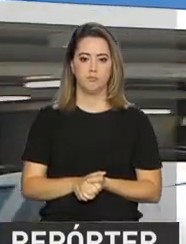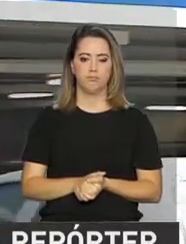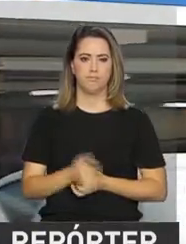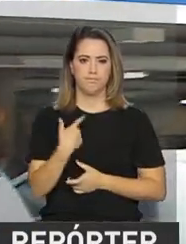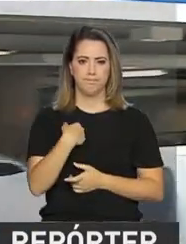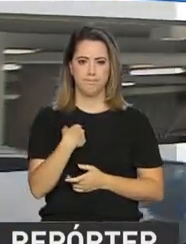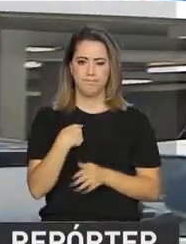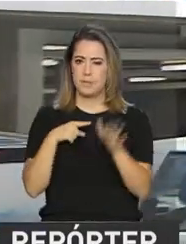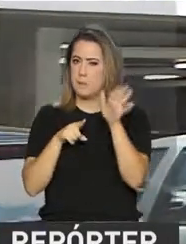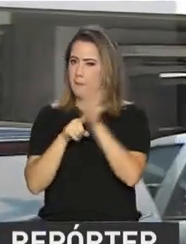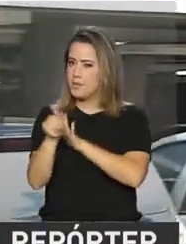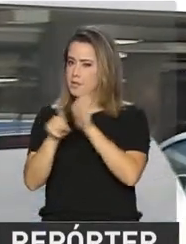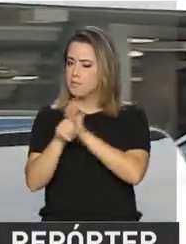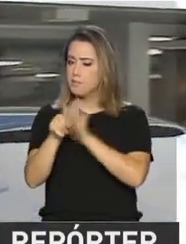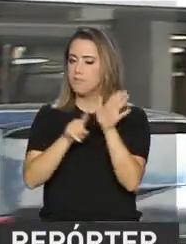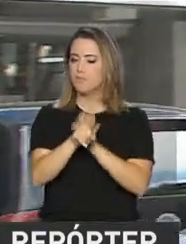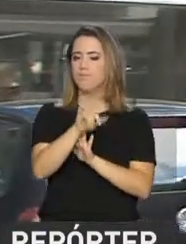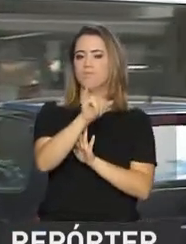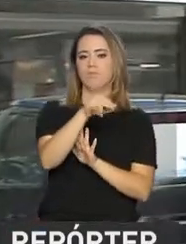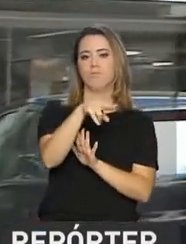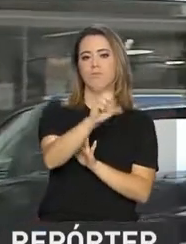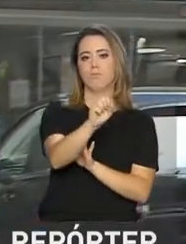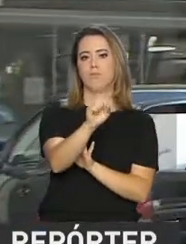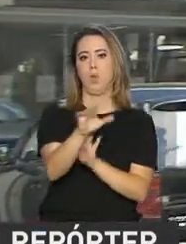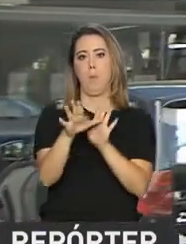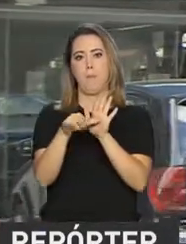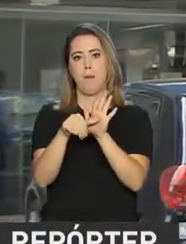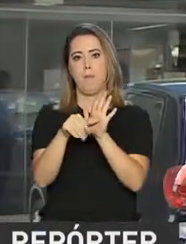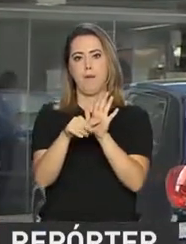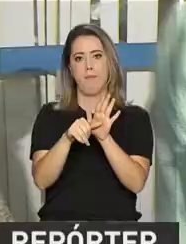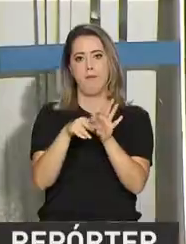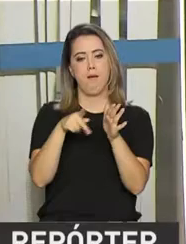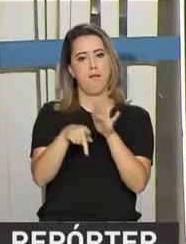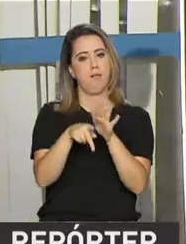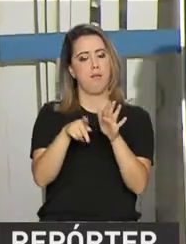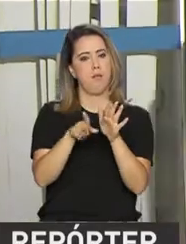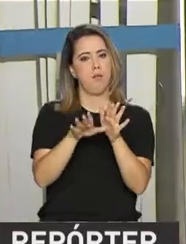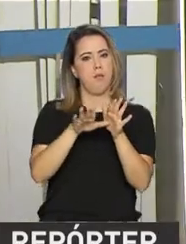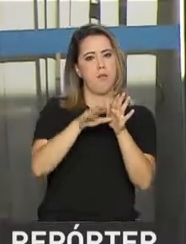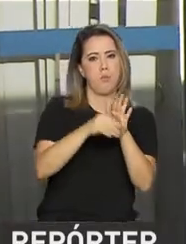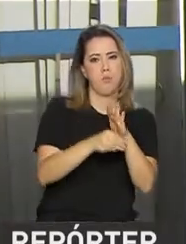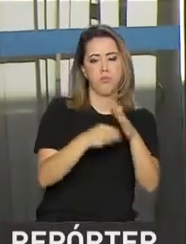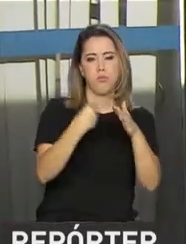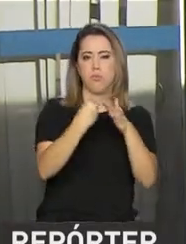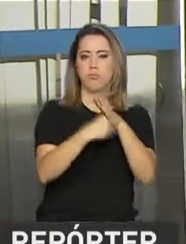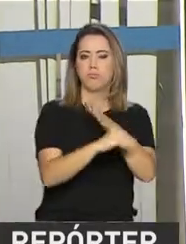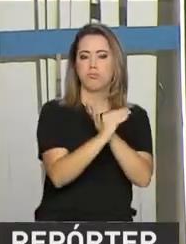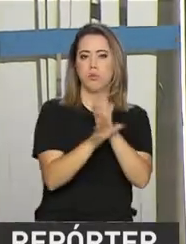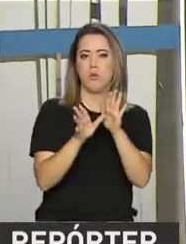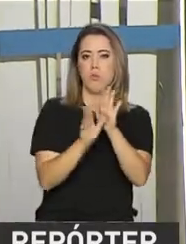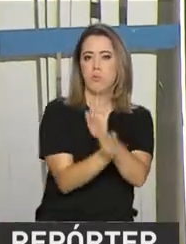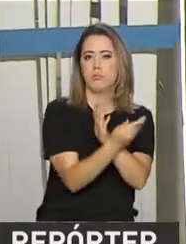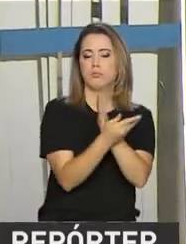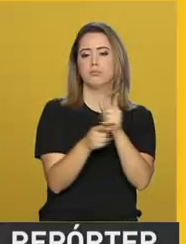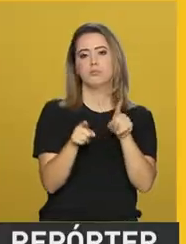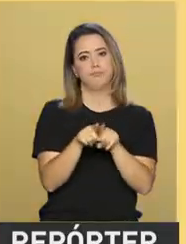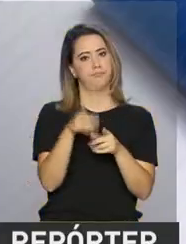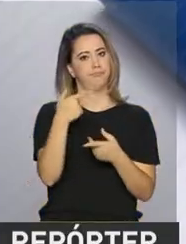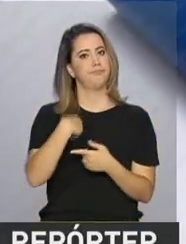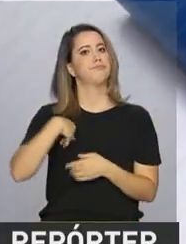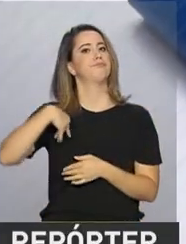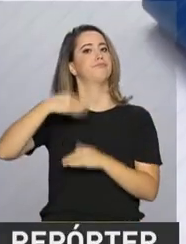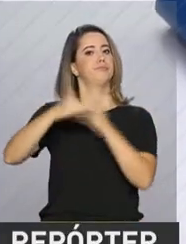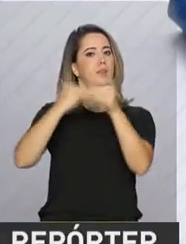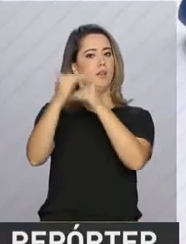levantamento da previdência social aponta que os golpes e fraudes contra pensionistas do inss vem crescendo no brasil de